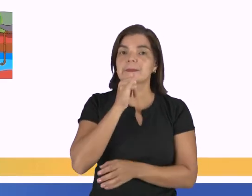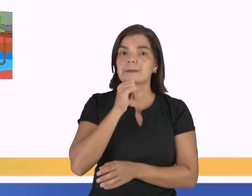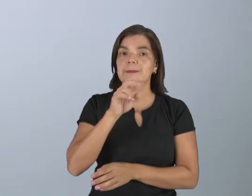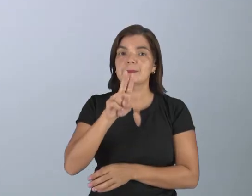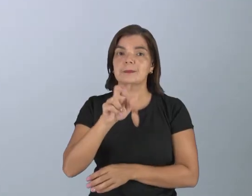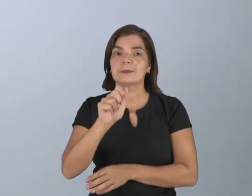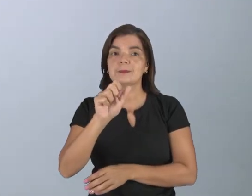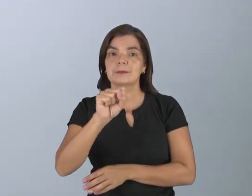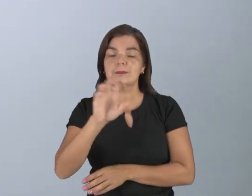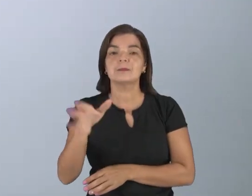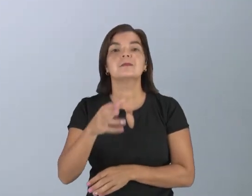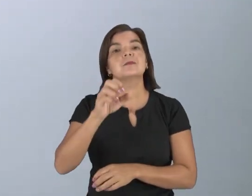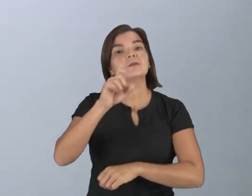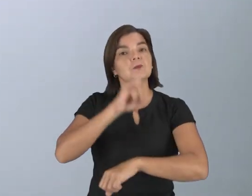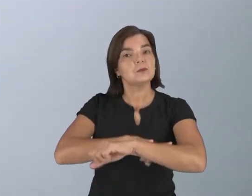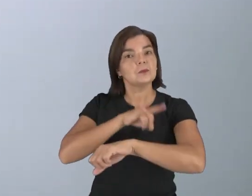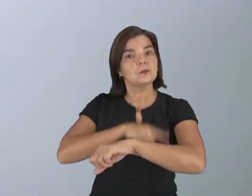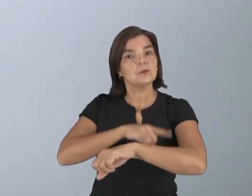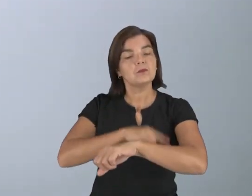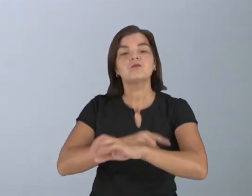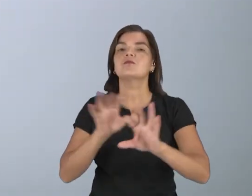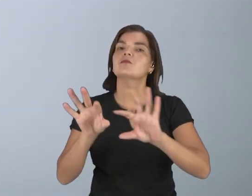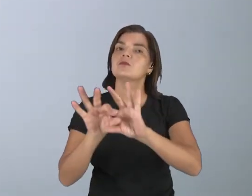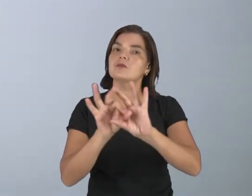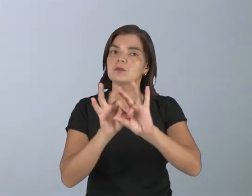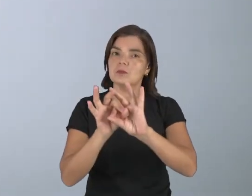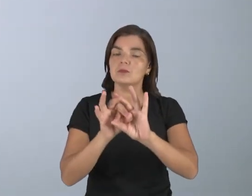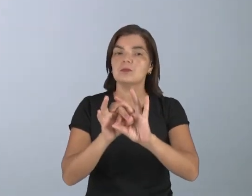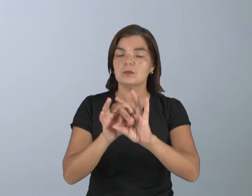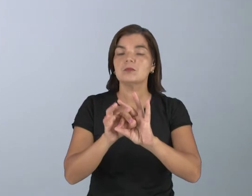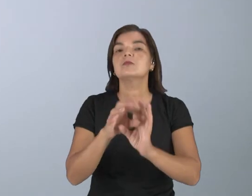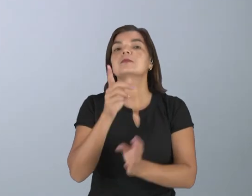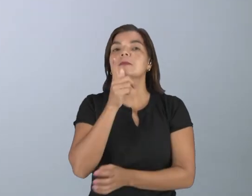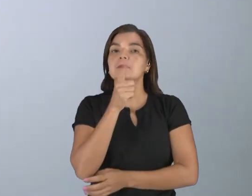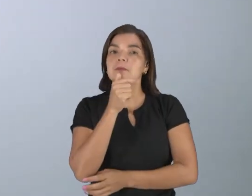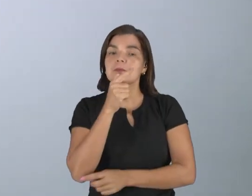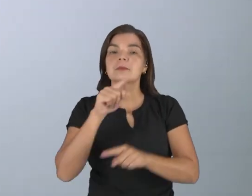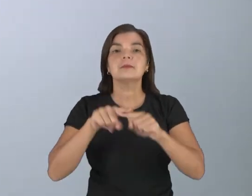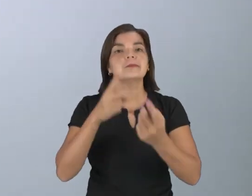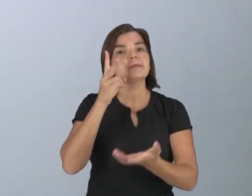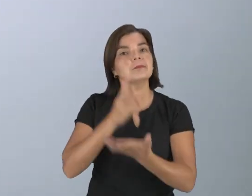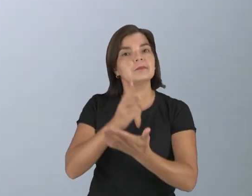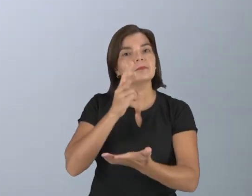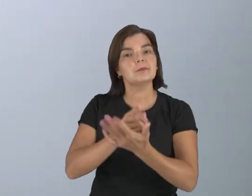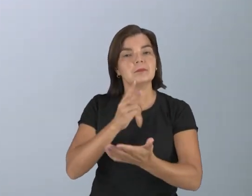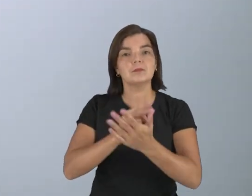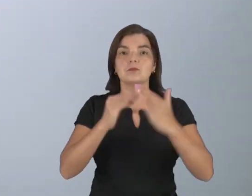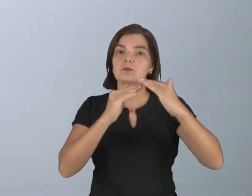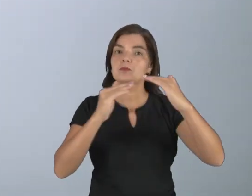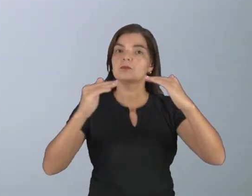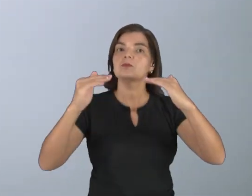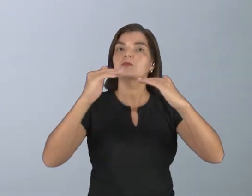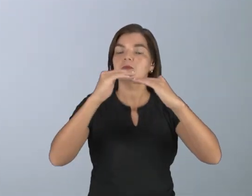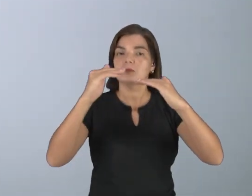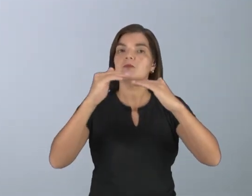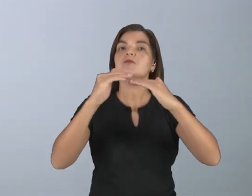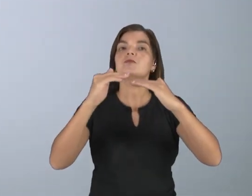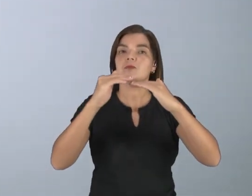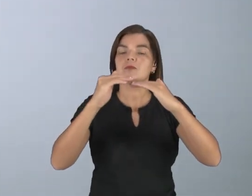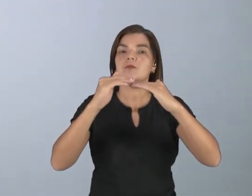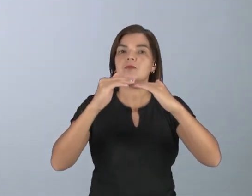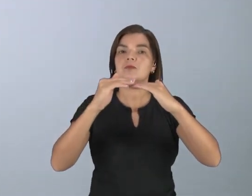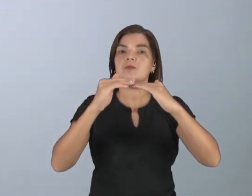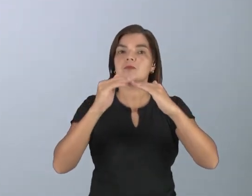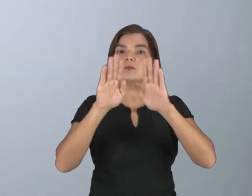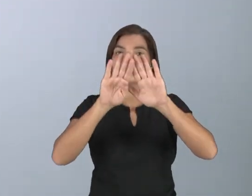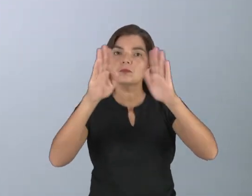tu verificar, eles também vai estar ligado ali, vai ter água direcionada para ele e sempre fica um nível de água